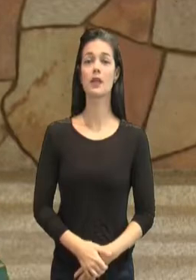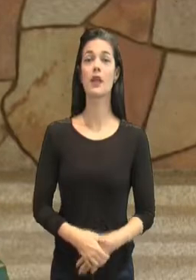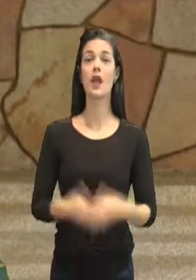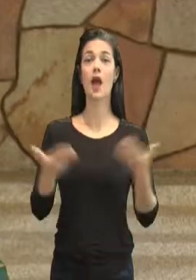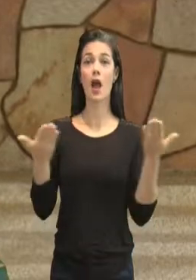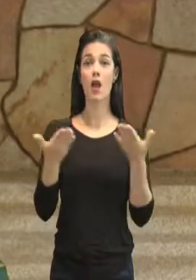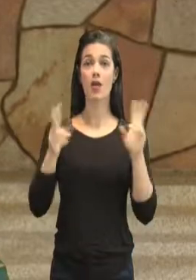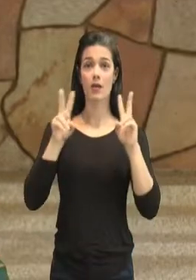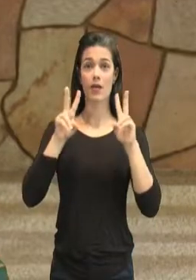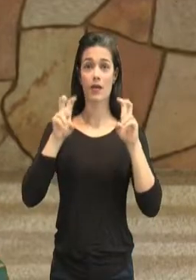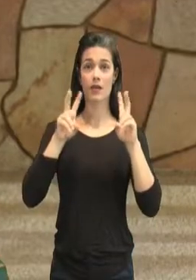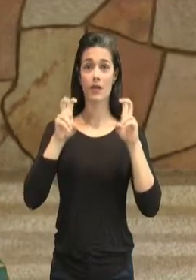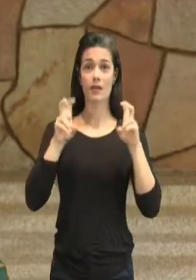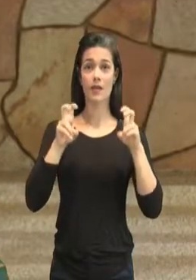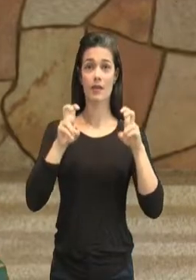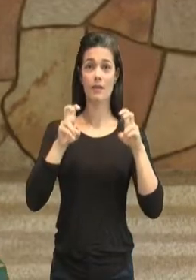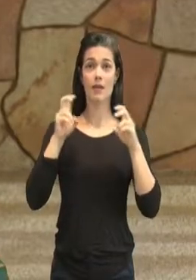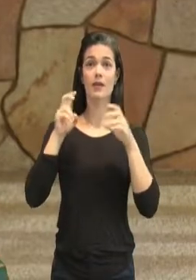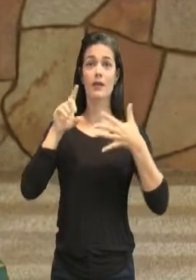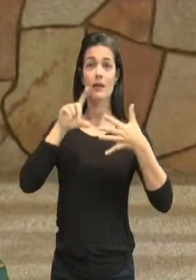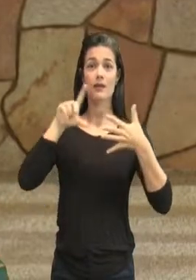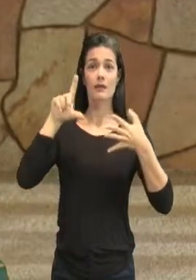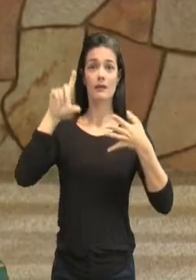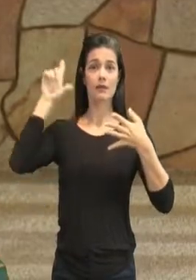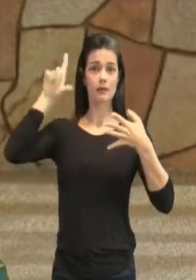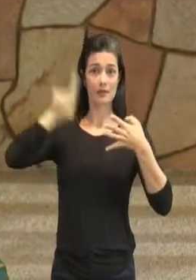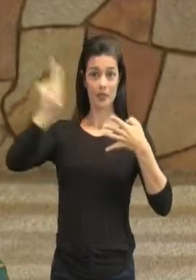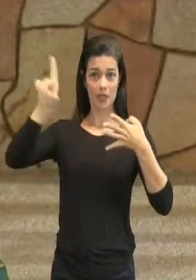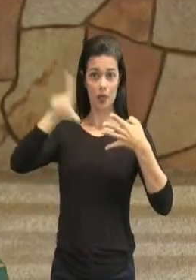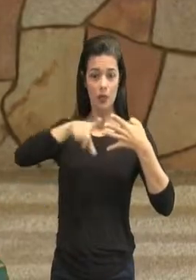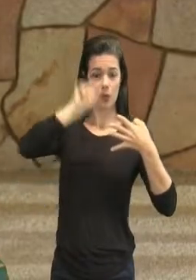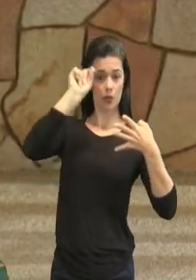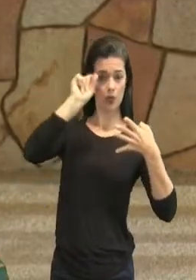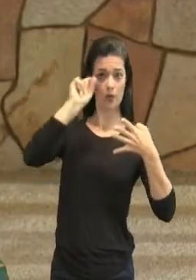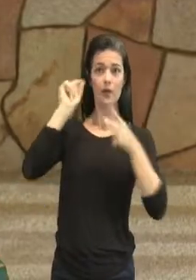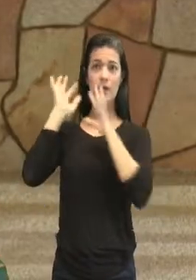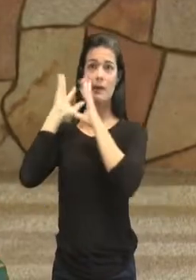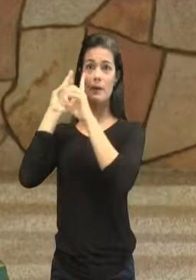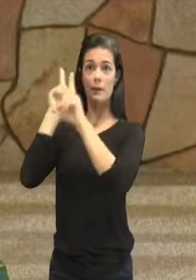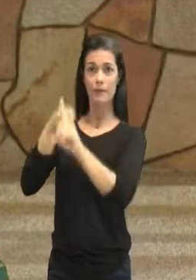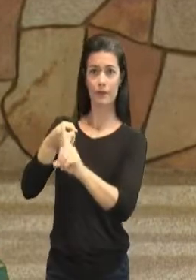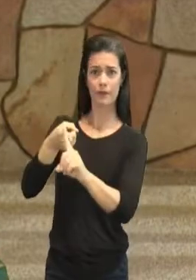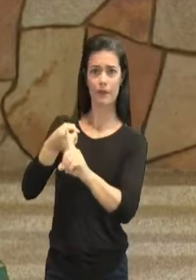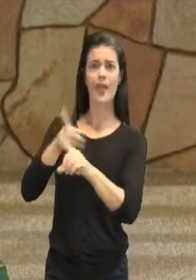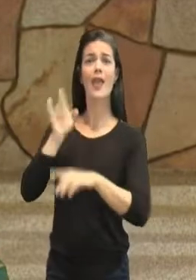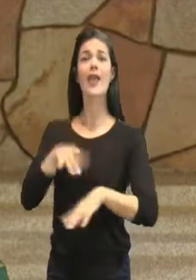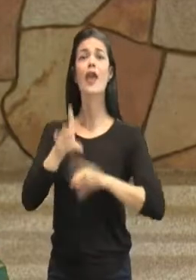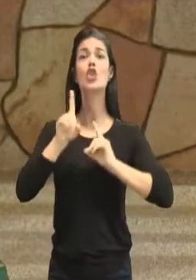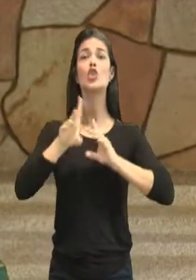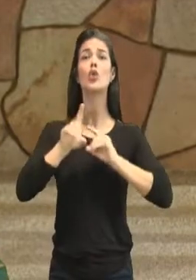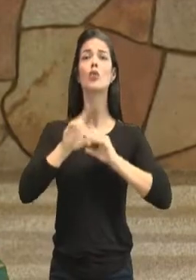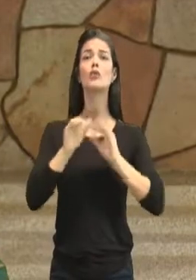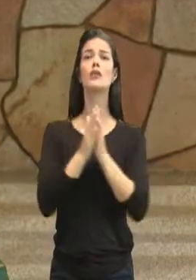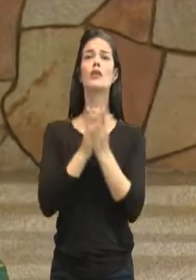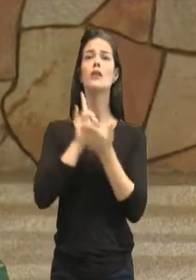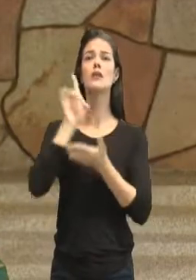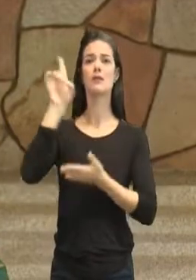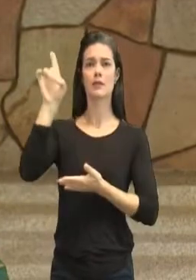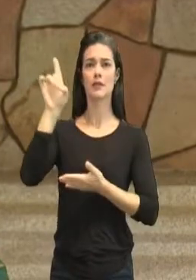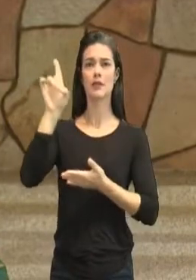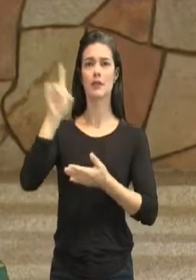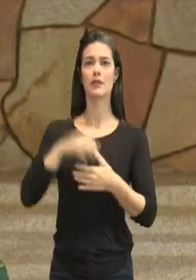tema, eleição e predestinação. Uma doutrina bíblica que evidencia